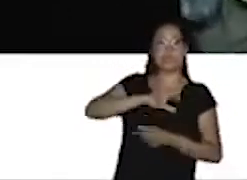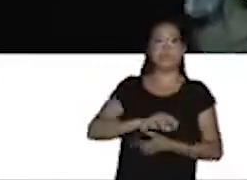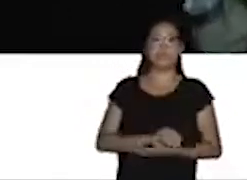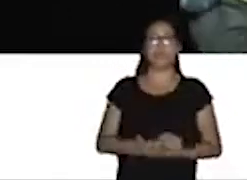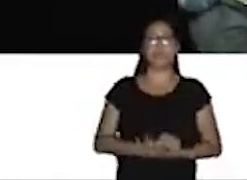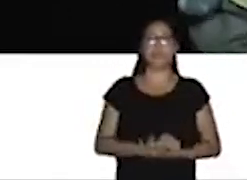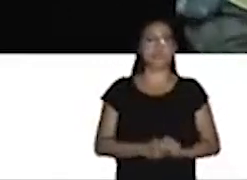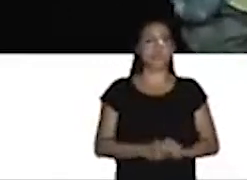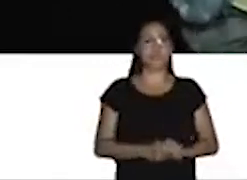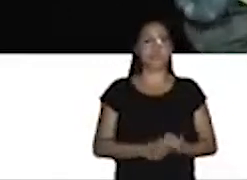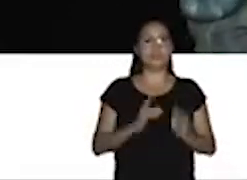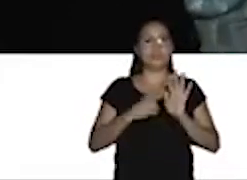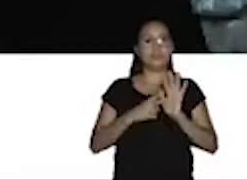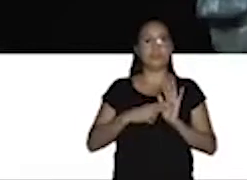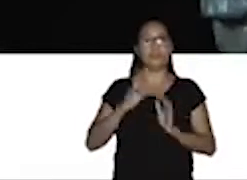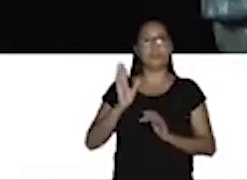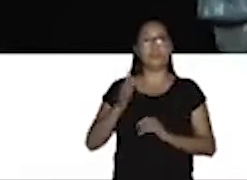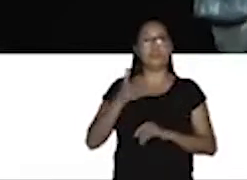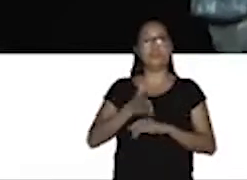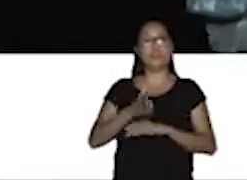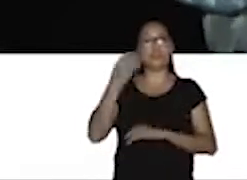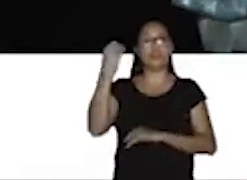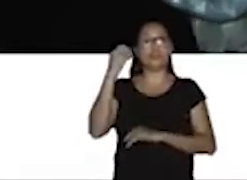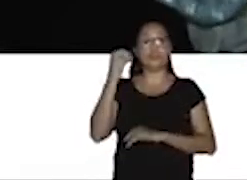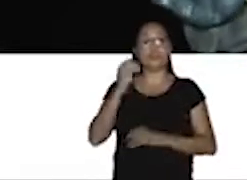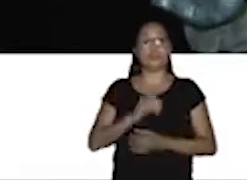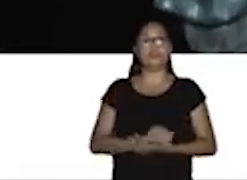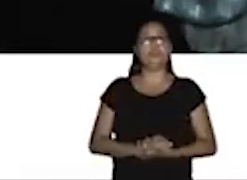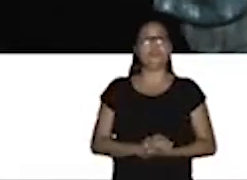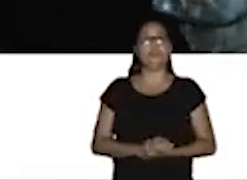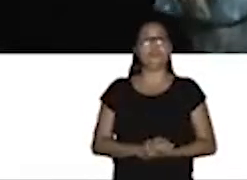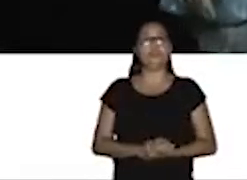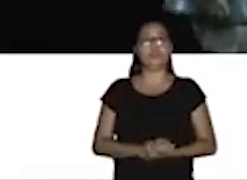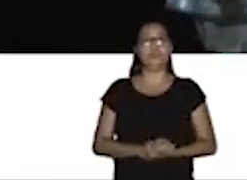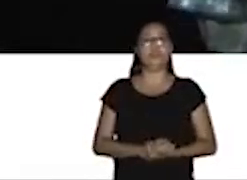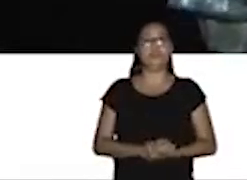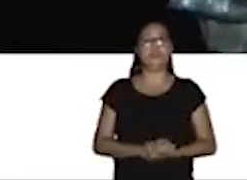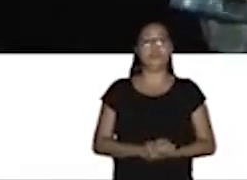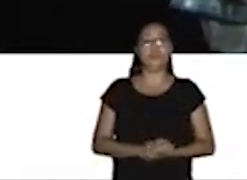contrário, tá? Atenção. Eu passei em Porto Alegre. Ao contrário!